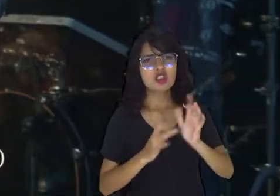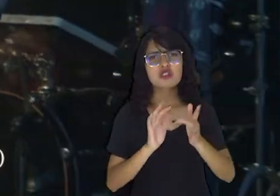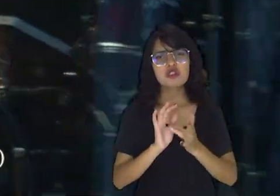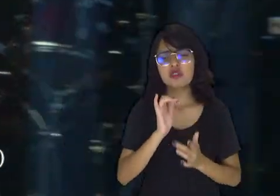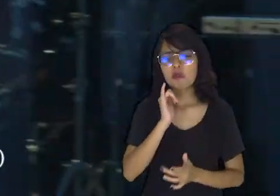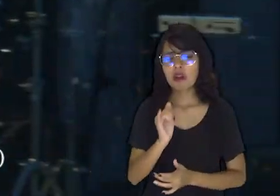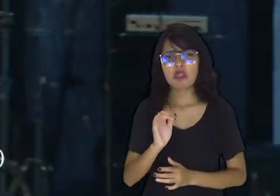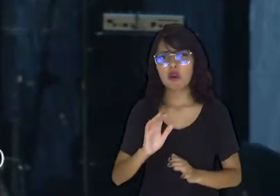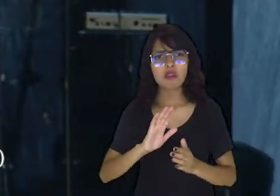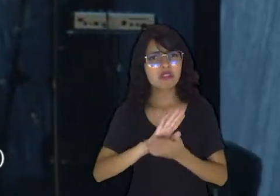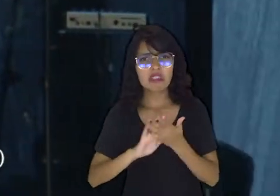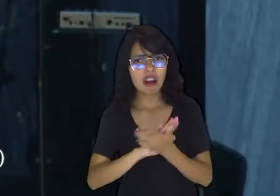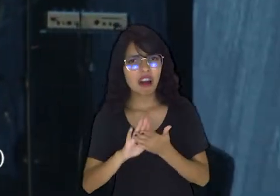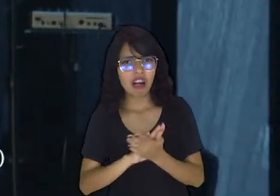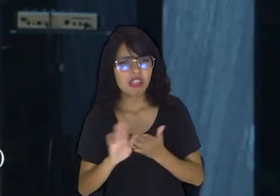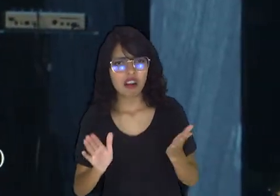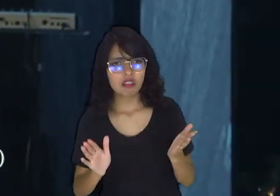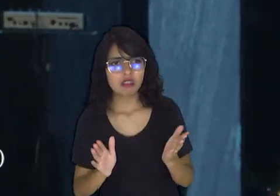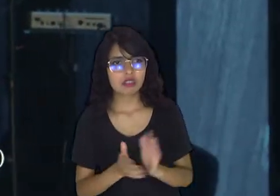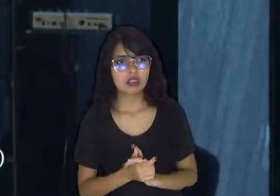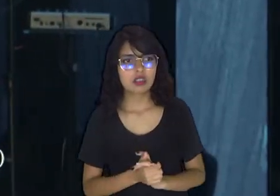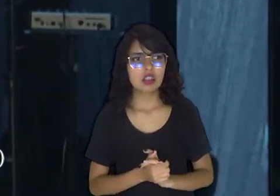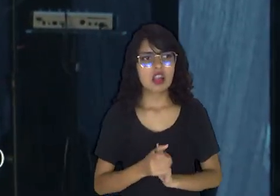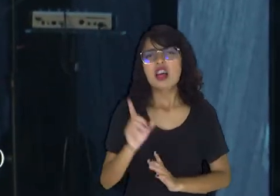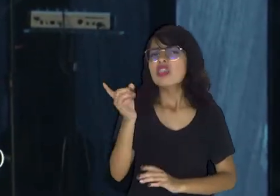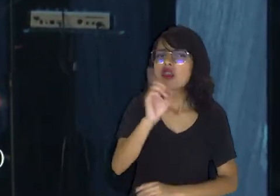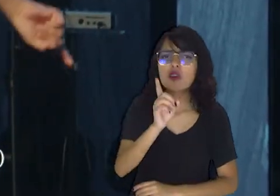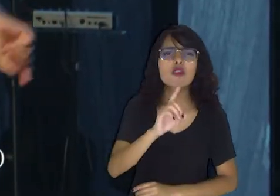ser supervisor de igreja, não vai pregar,